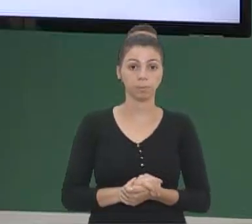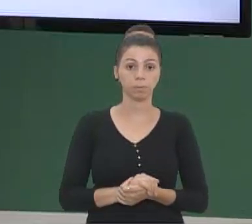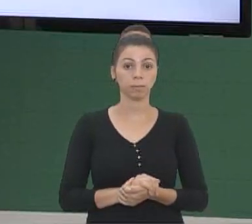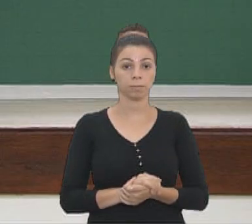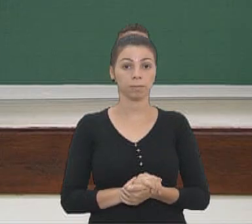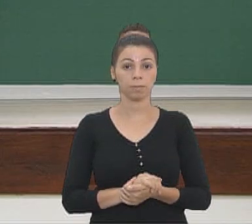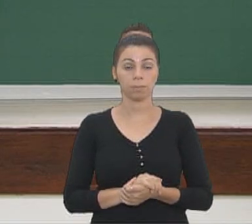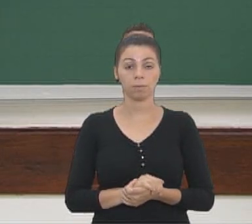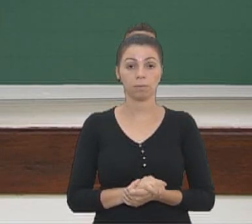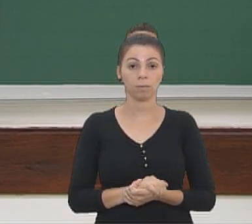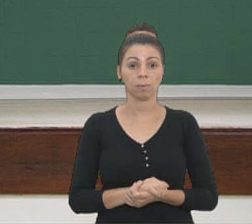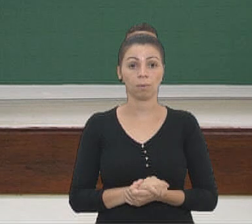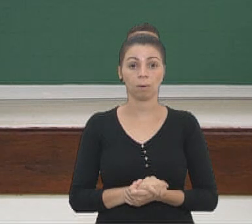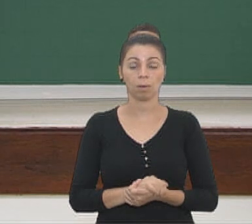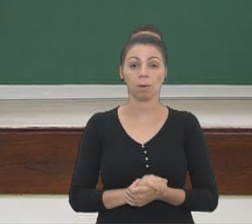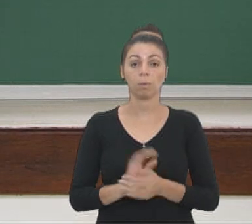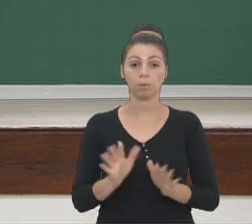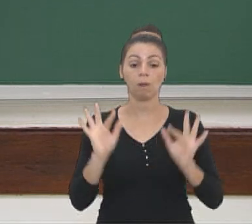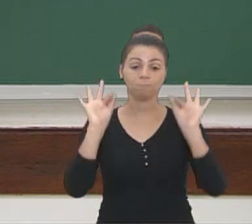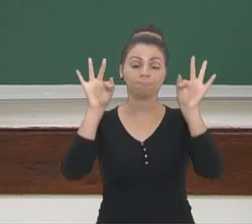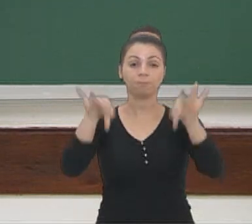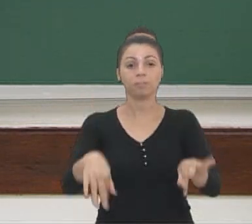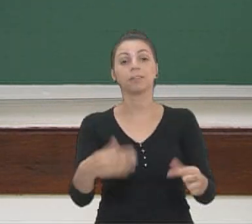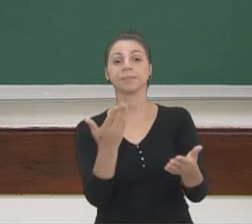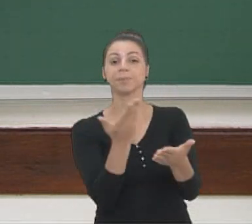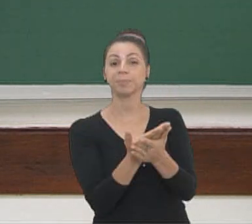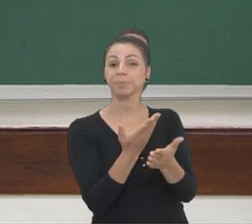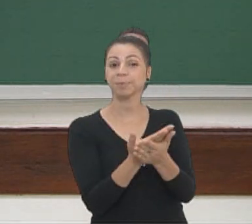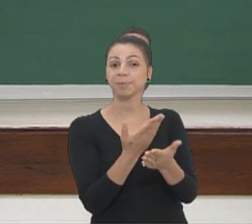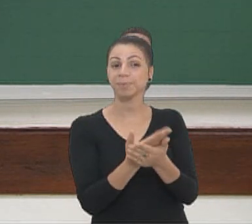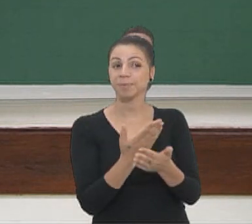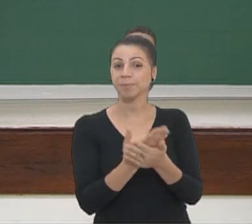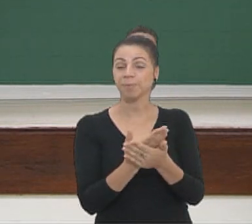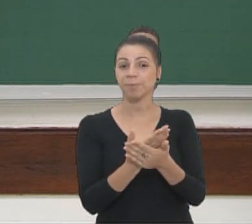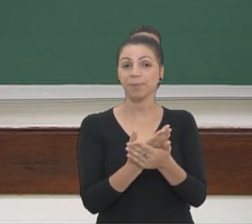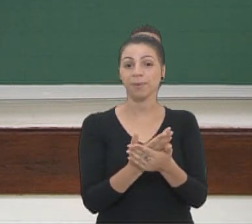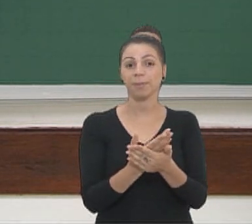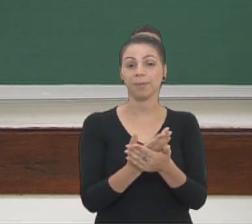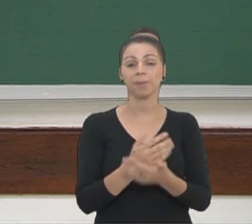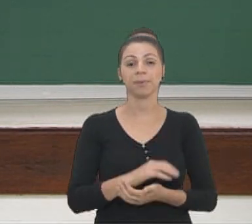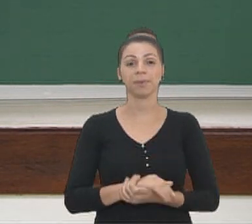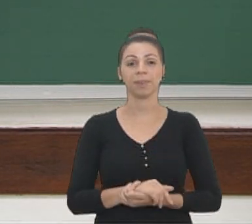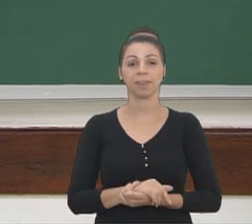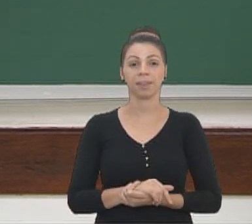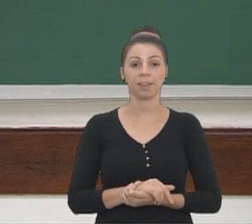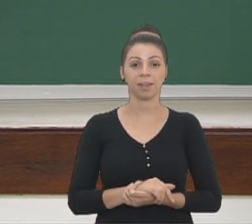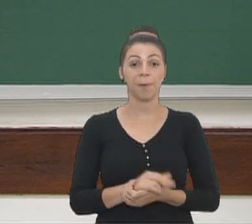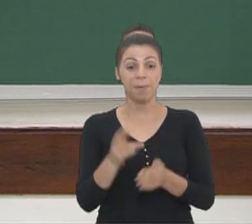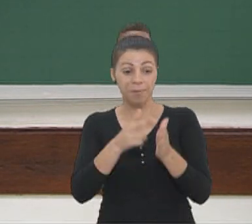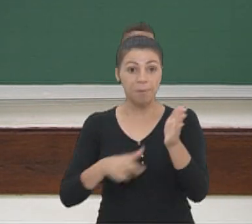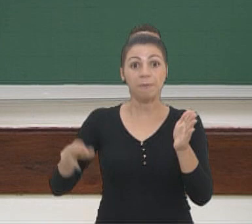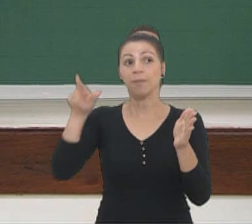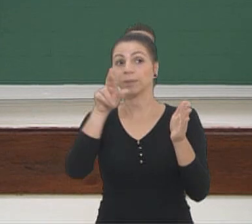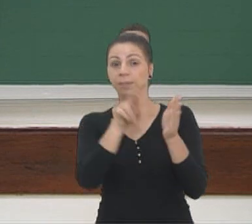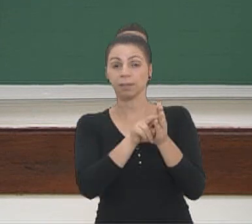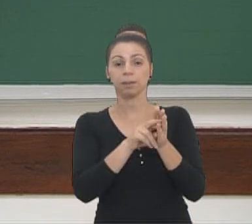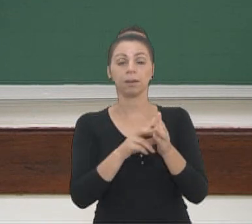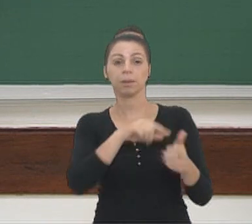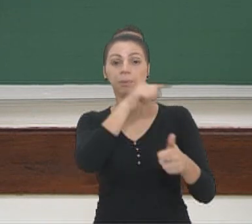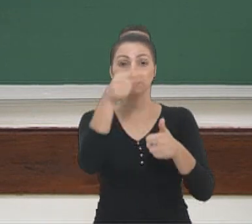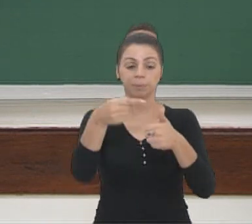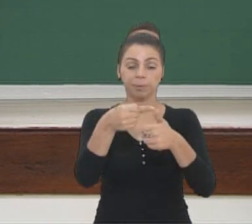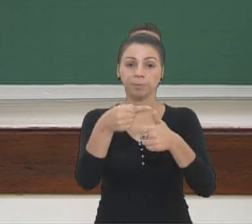certo? E a gente caminha para o final da nossa aula. Vamos fazer um flashbackzinho aí. Primeiro